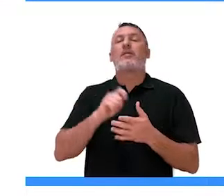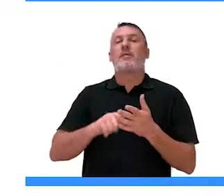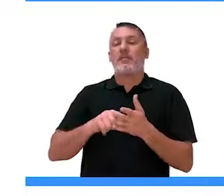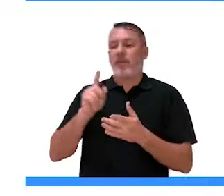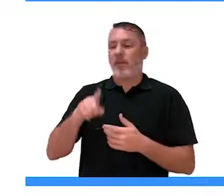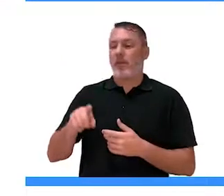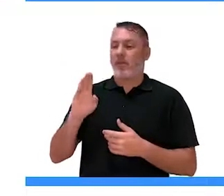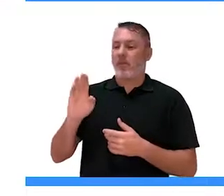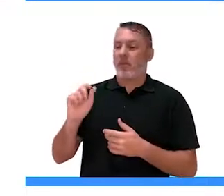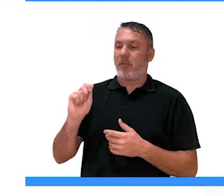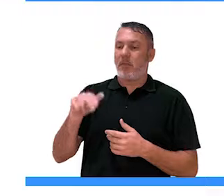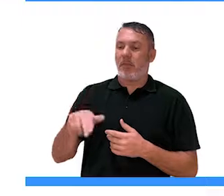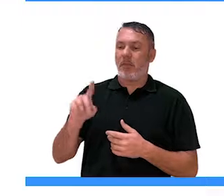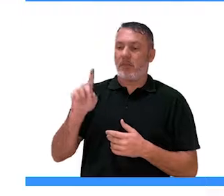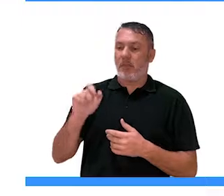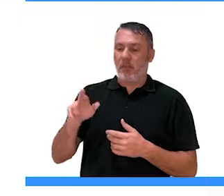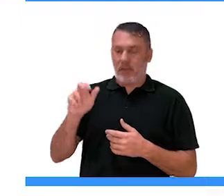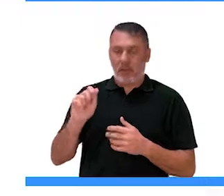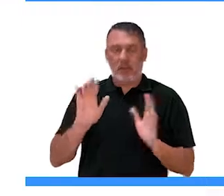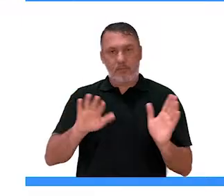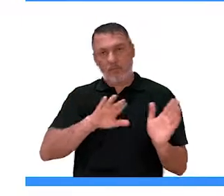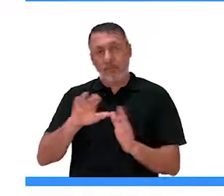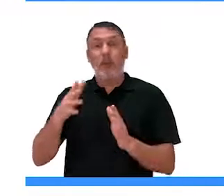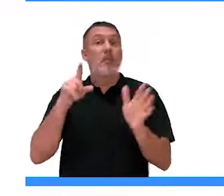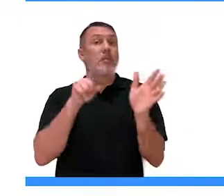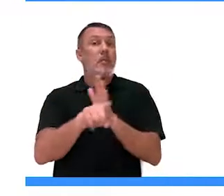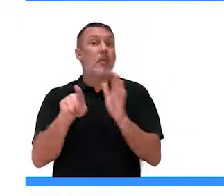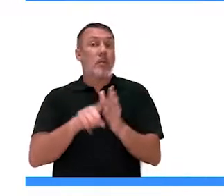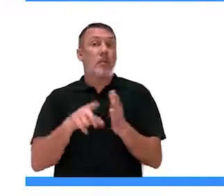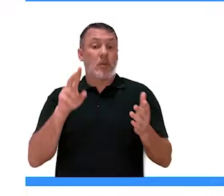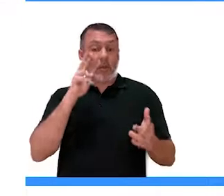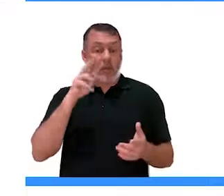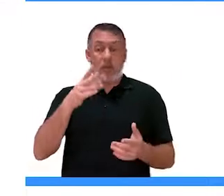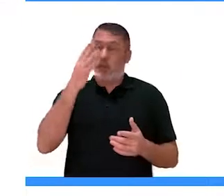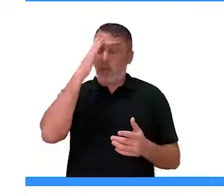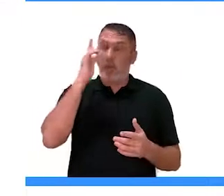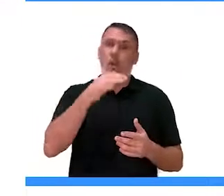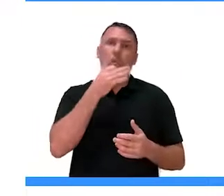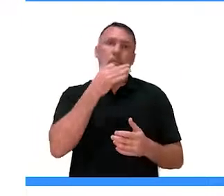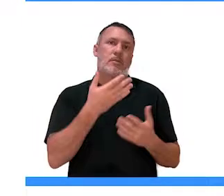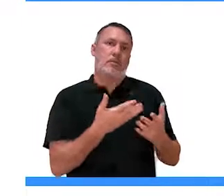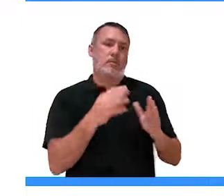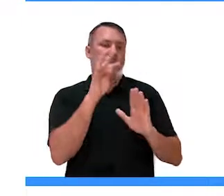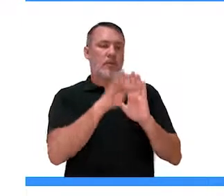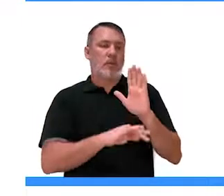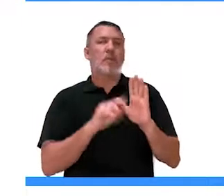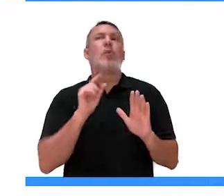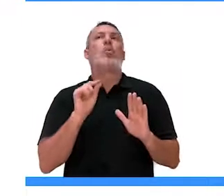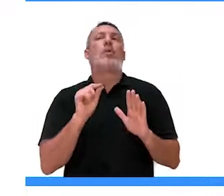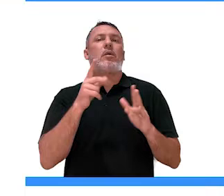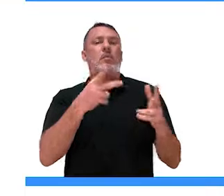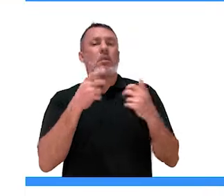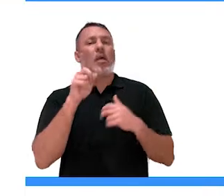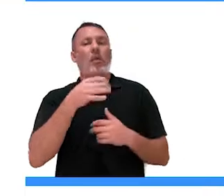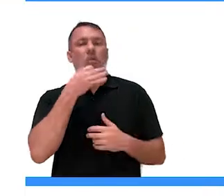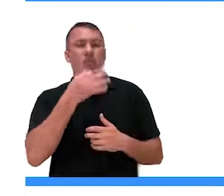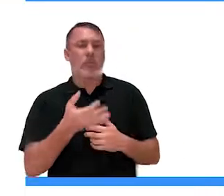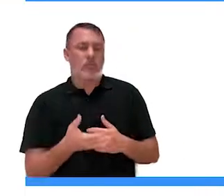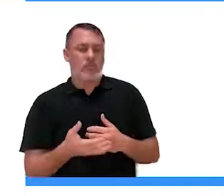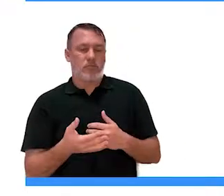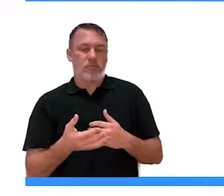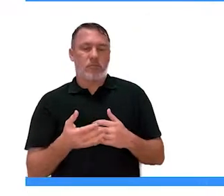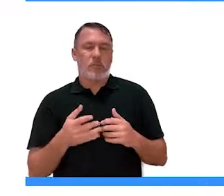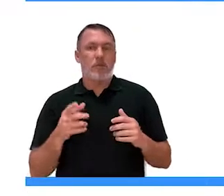Manuel Bandeira, né? Vamos agora para as perguntas. Temos aqui uma opinião, né? A gente não deixa de ter um gênero textual